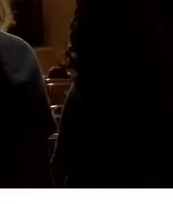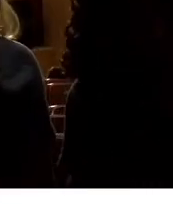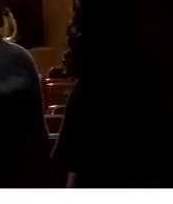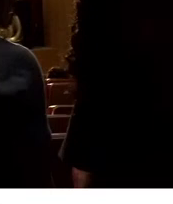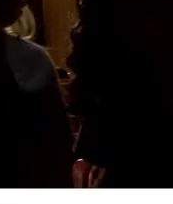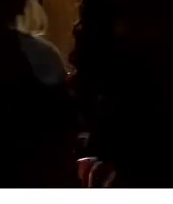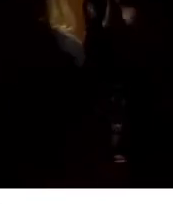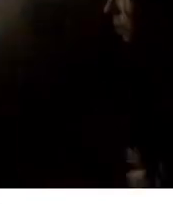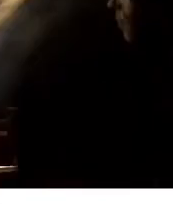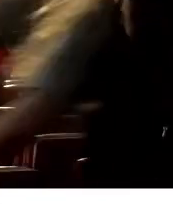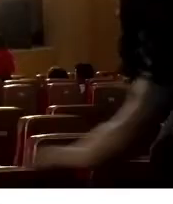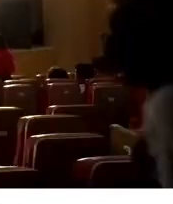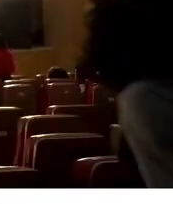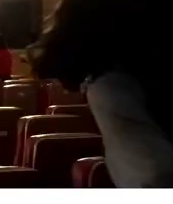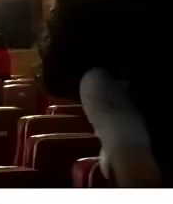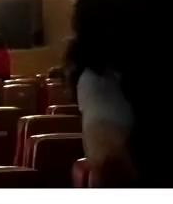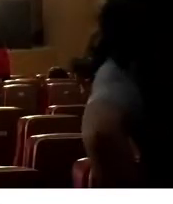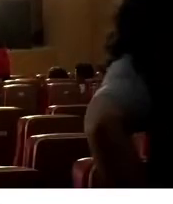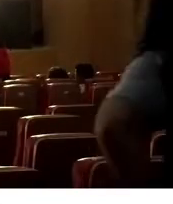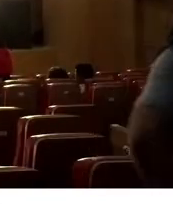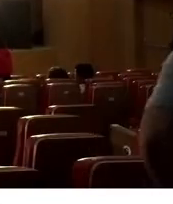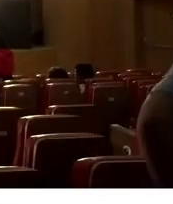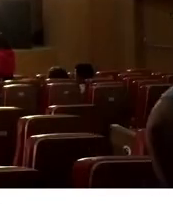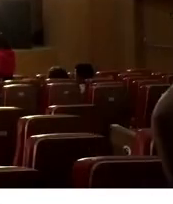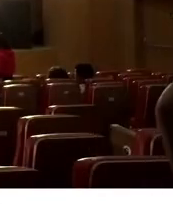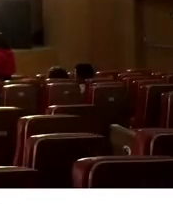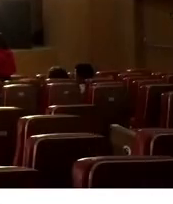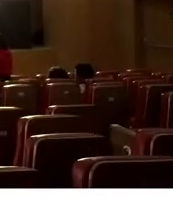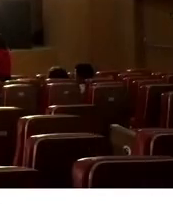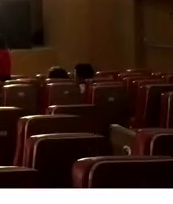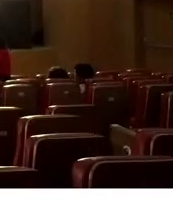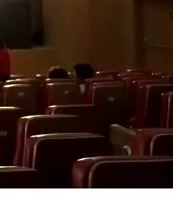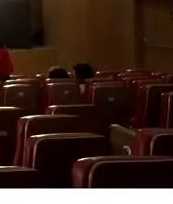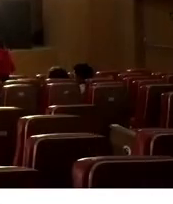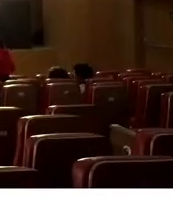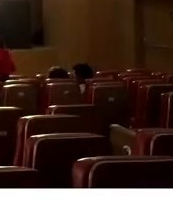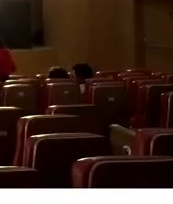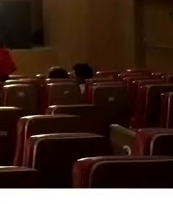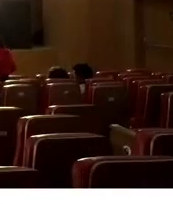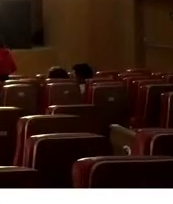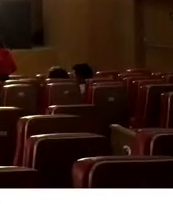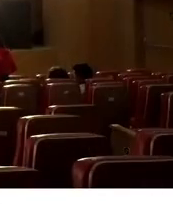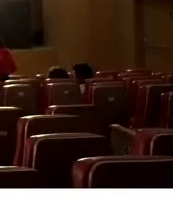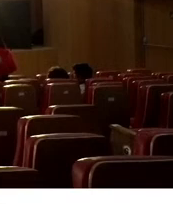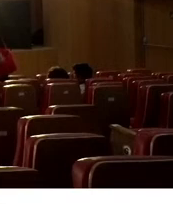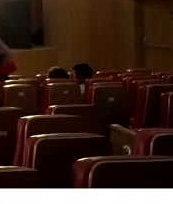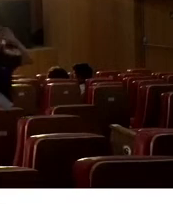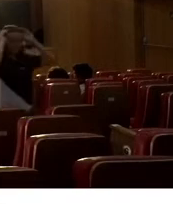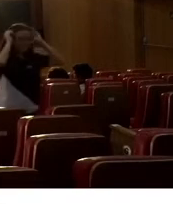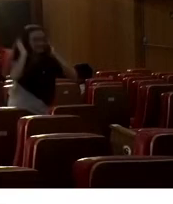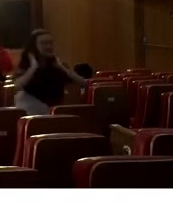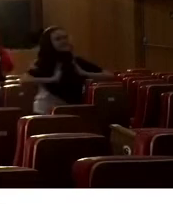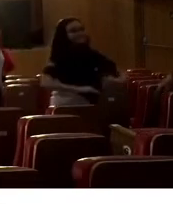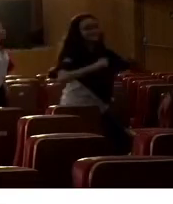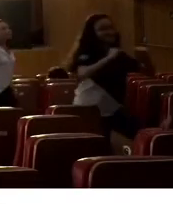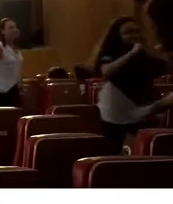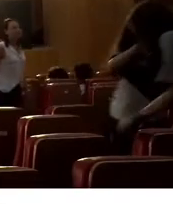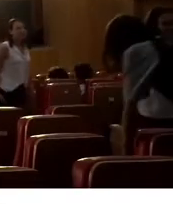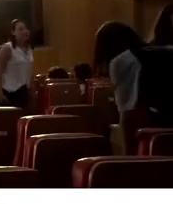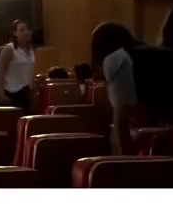Vamos lá fazer um lanchinho. Pessoal da transmissão, professores, a gente tem um lanche especial para vocês aqui no camarim, tá?